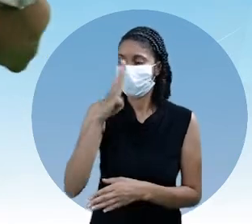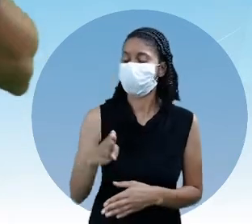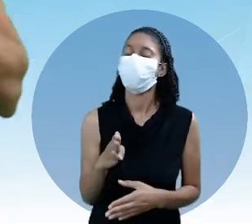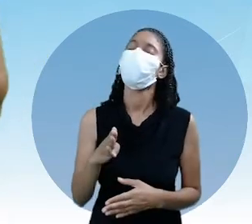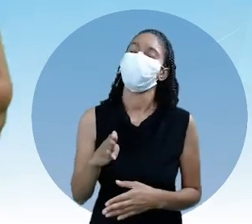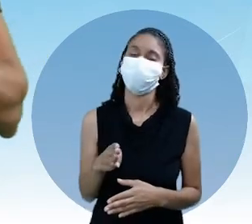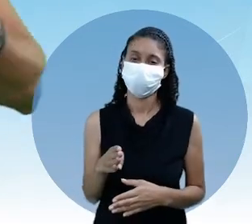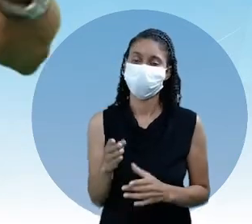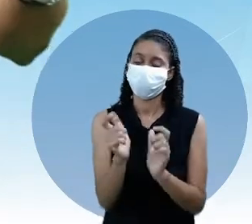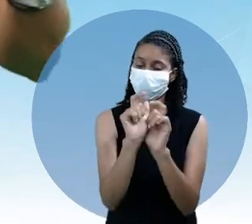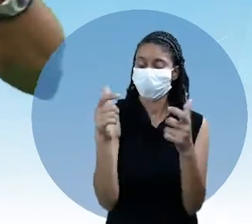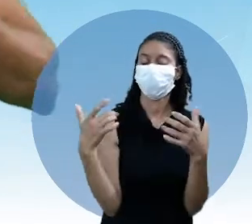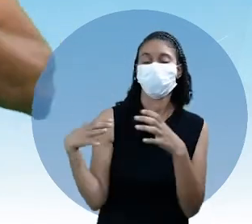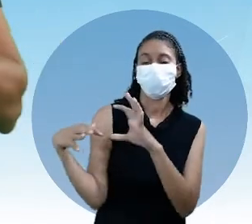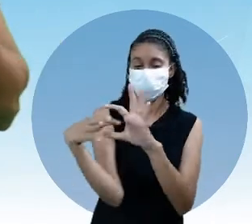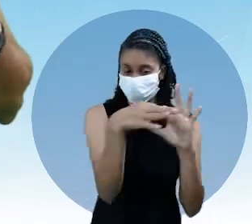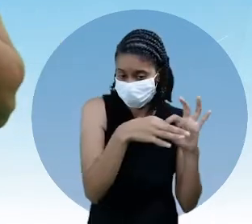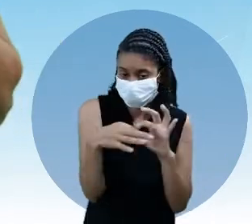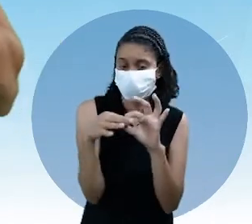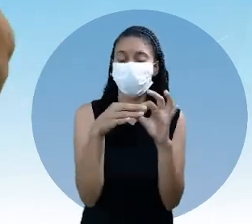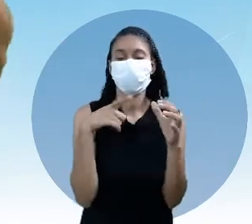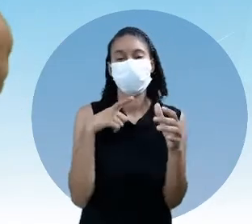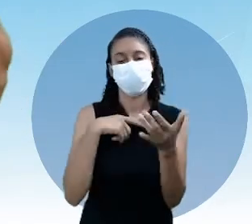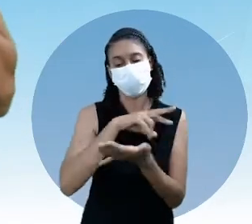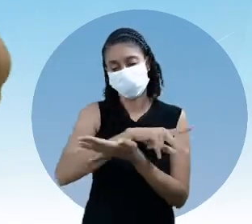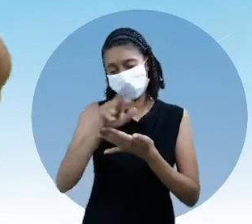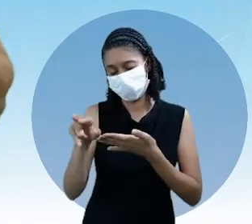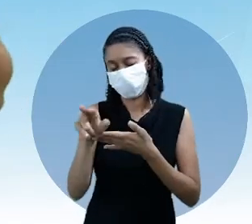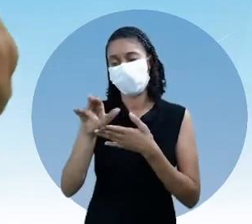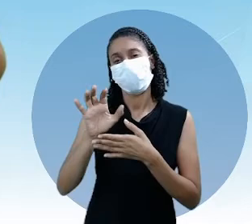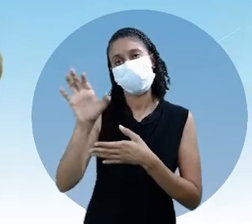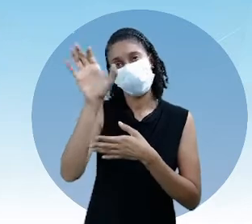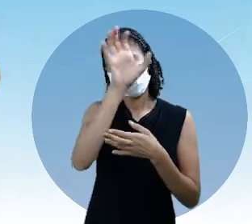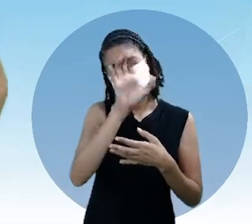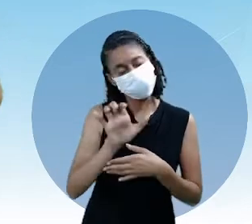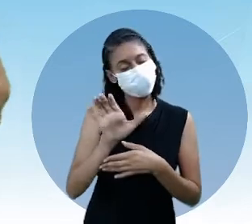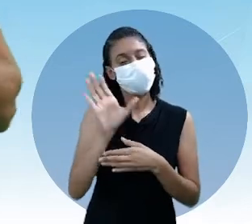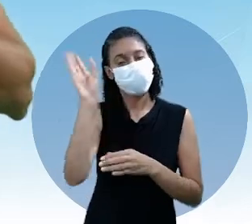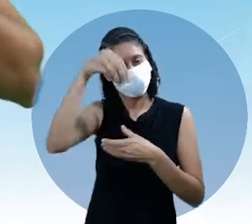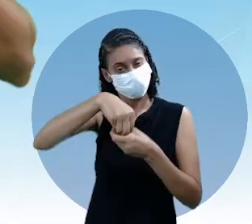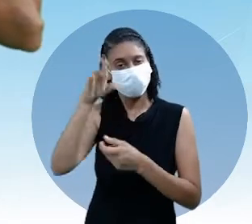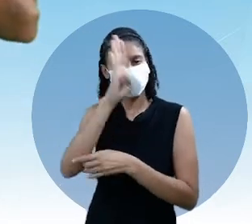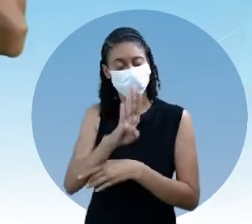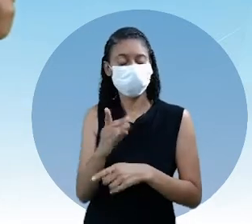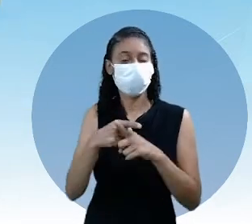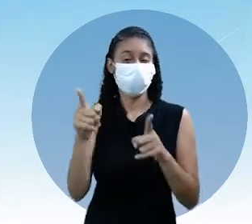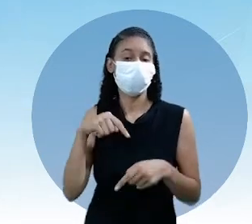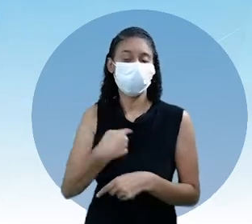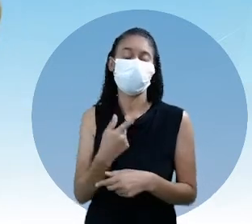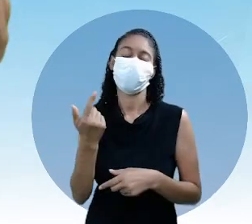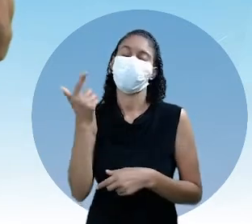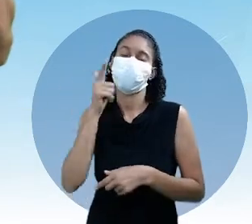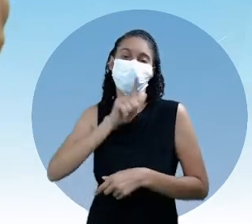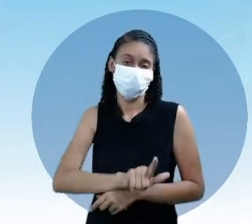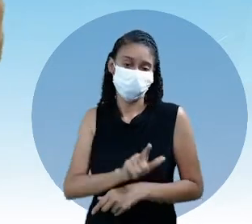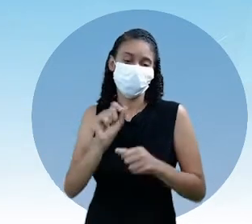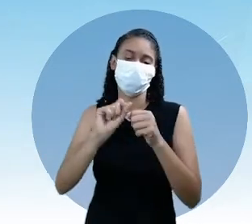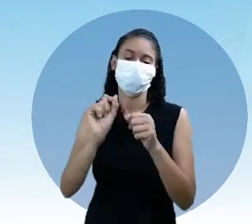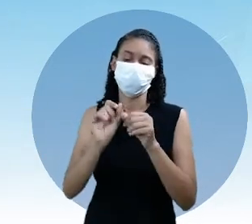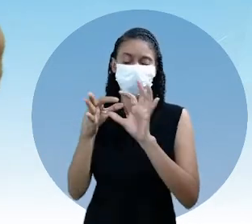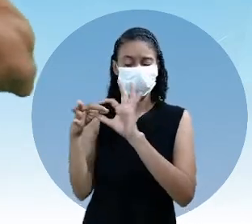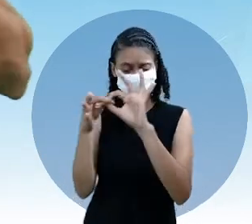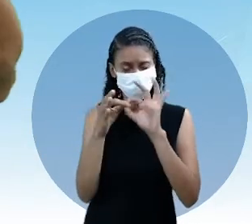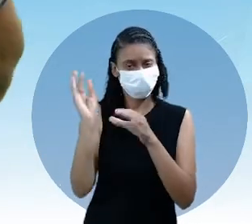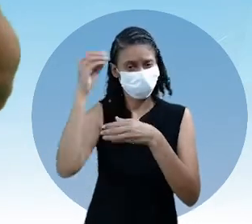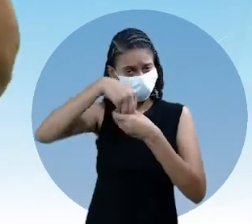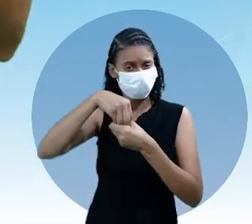contínuo homogêneo, né? A gente vai ter diferenças regionais muito fortes, mas nós construímos, né, uma certa